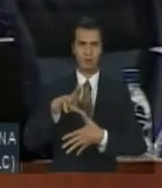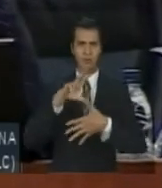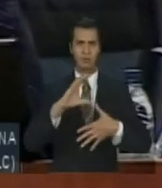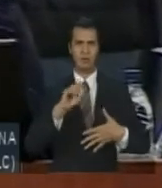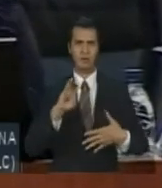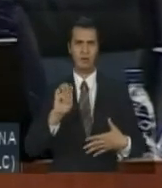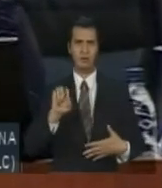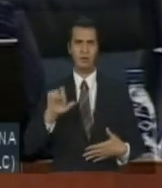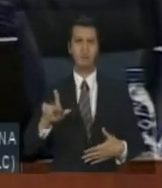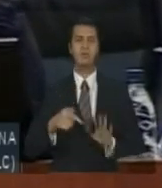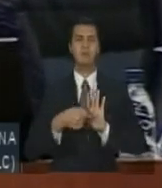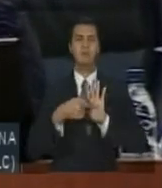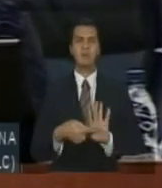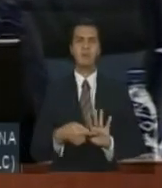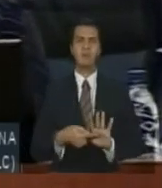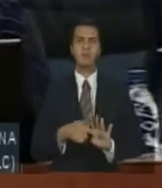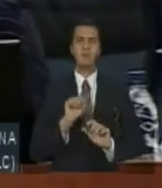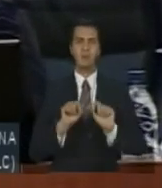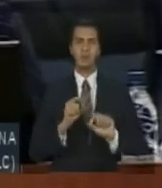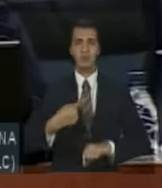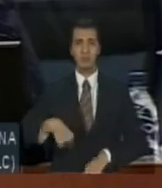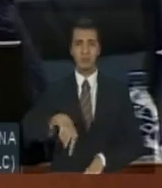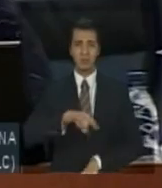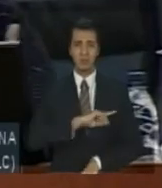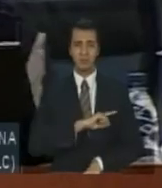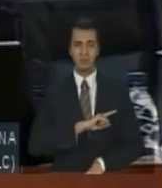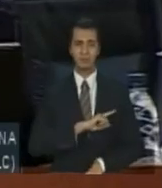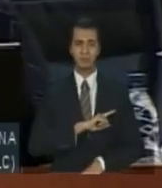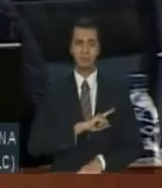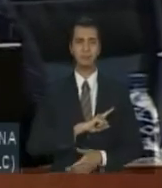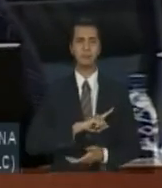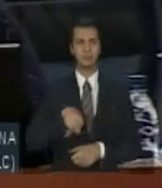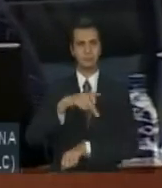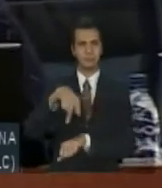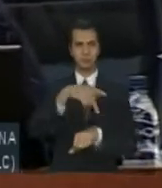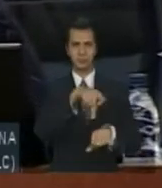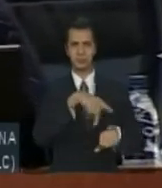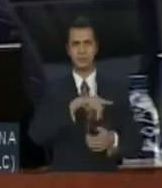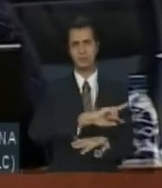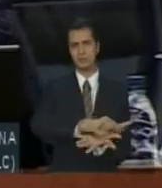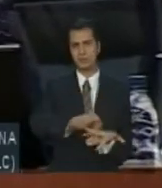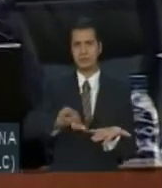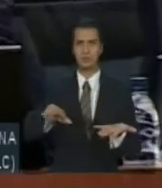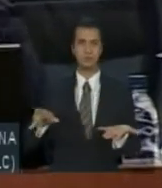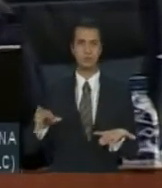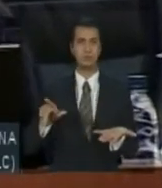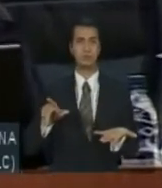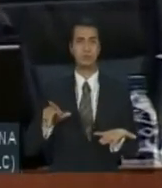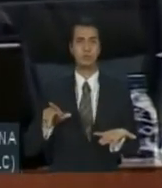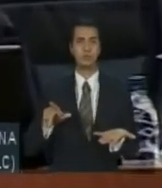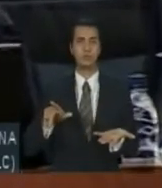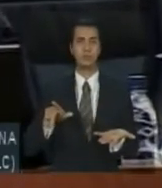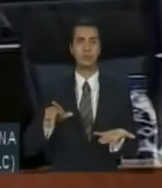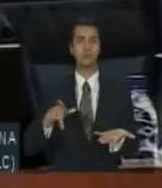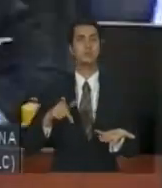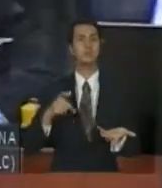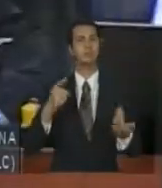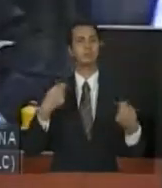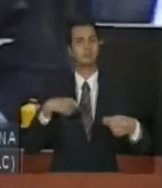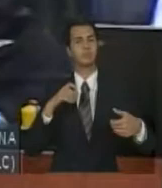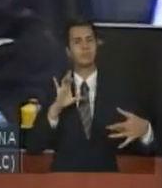da capacidade que nós, os diferentes países, tivemos de encontrar conosco os